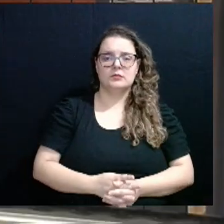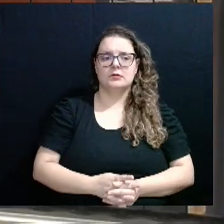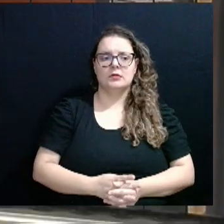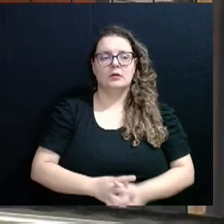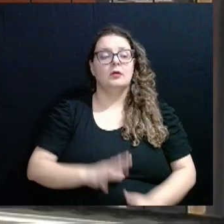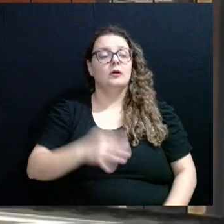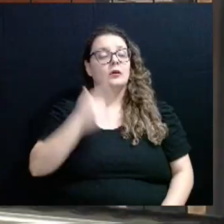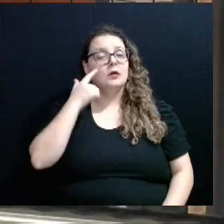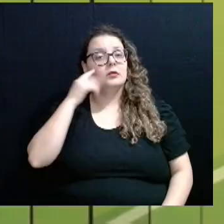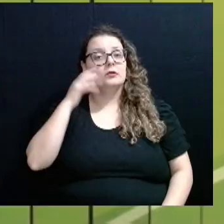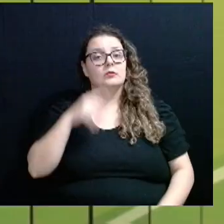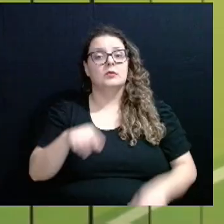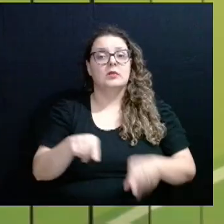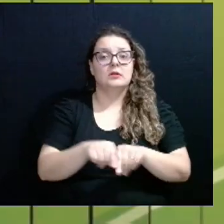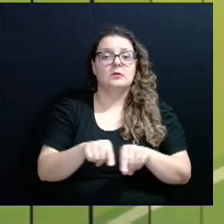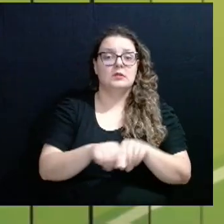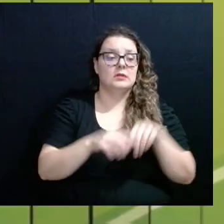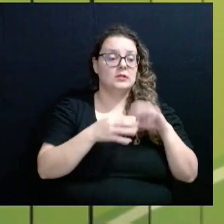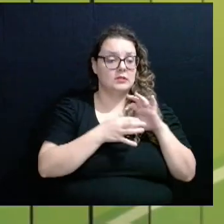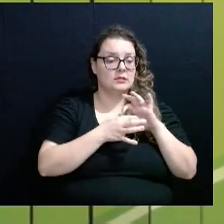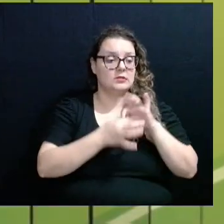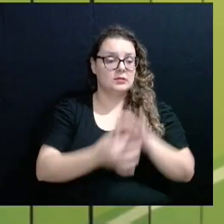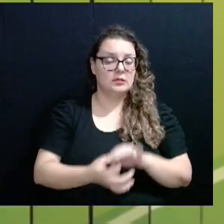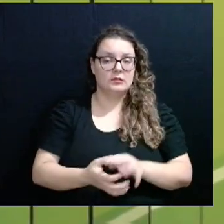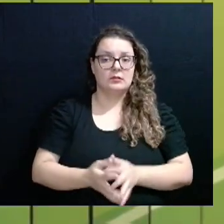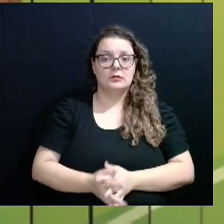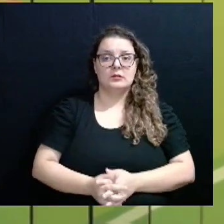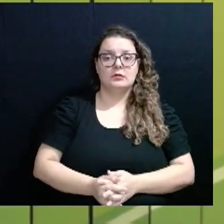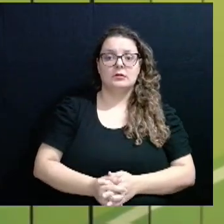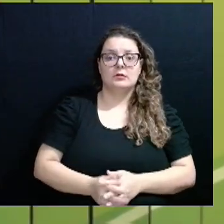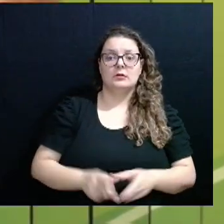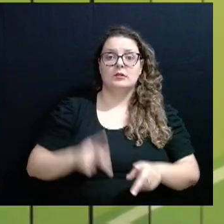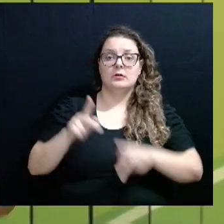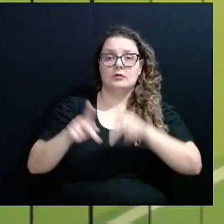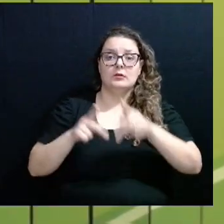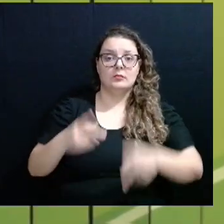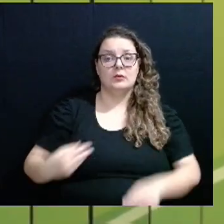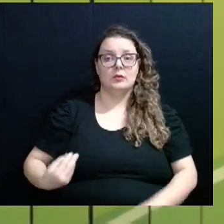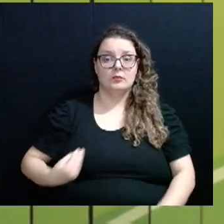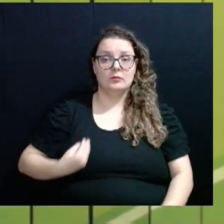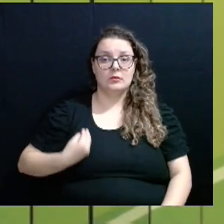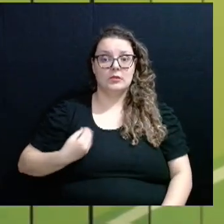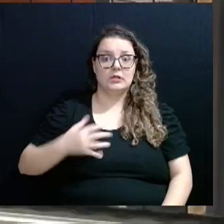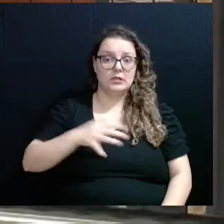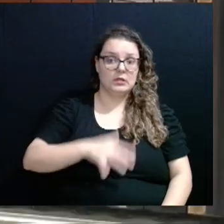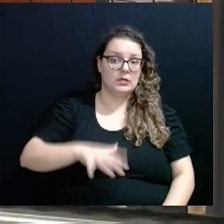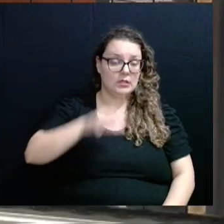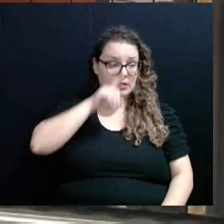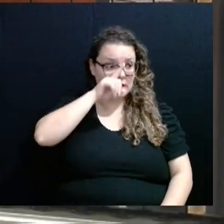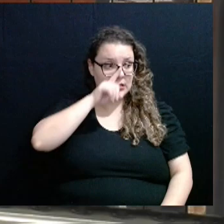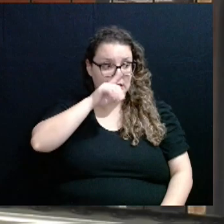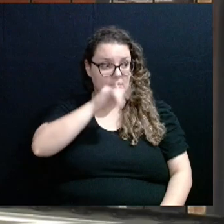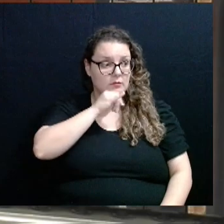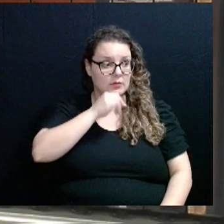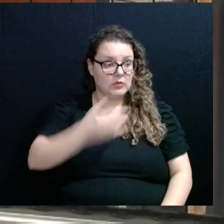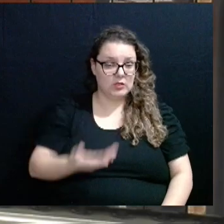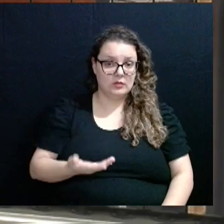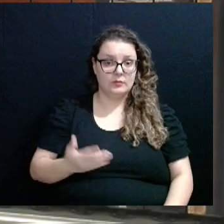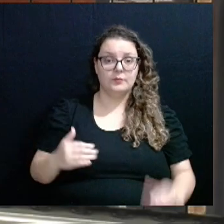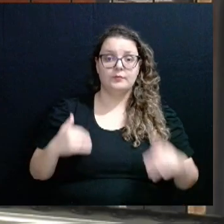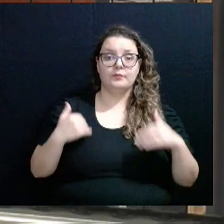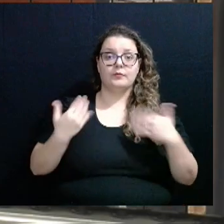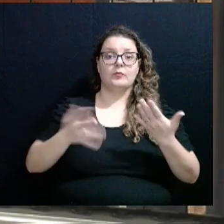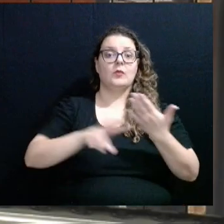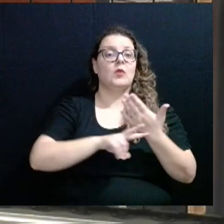também nesse contexto, uma população que vive em área de risco, por exemplo, quais são os impactos